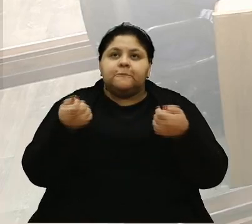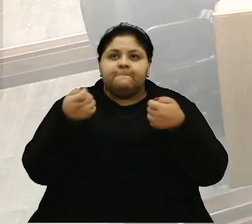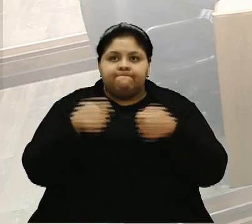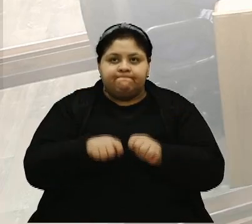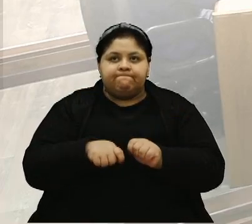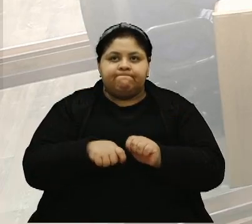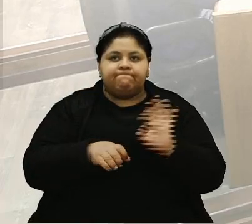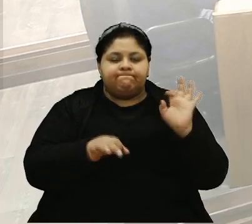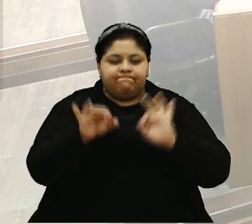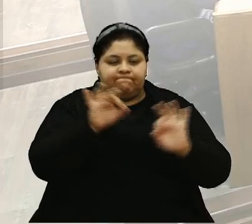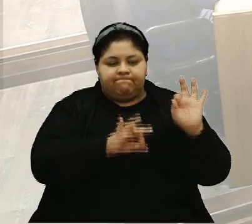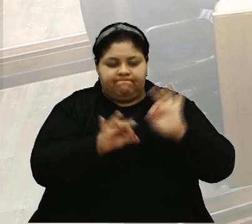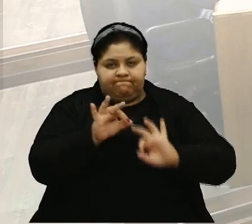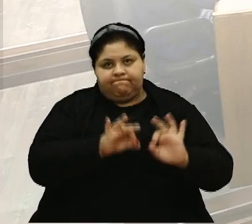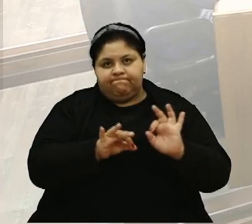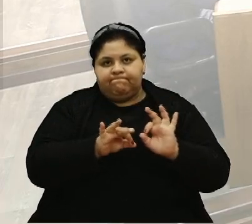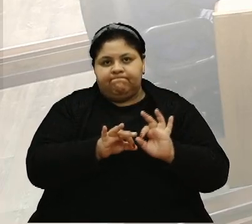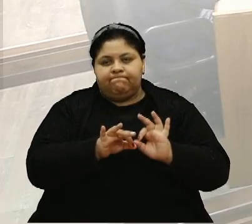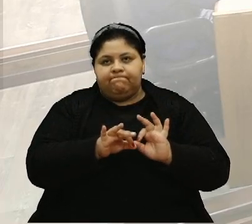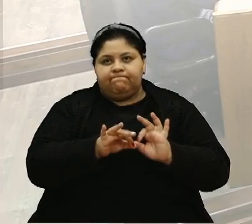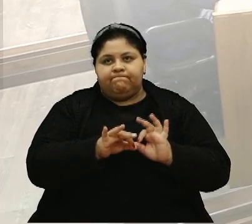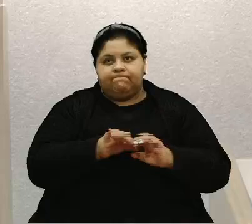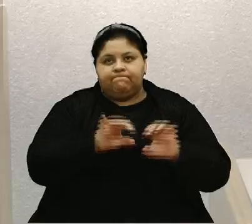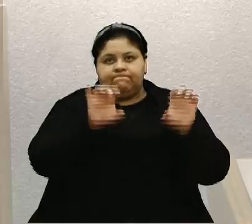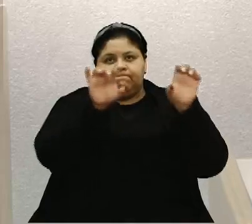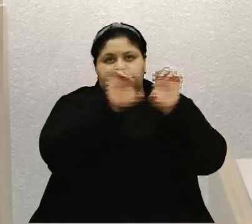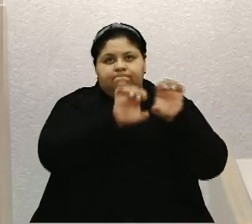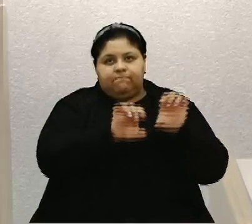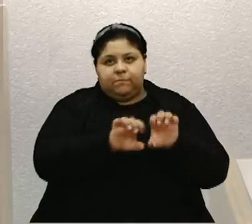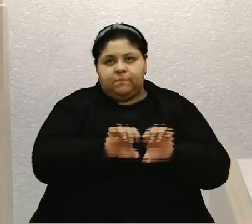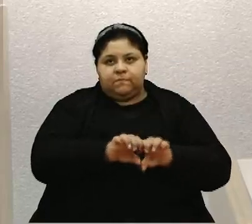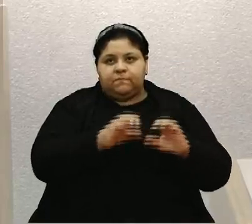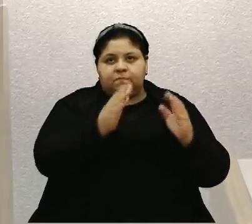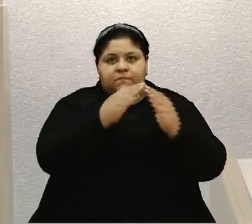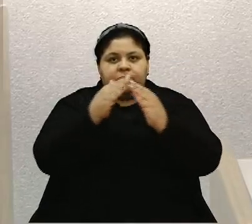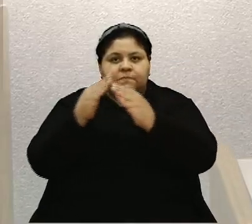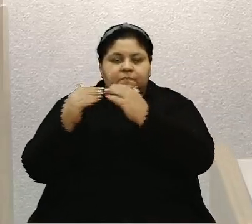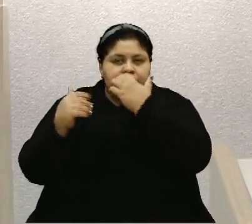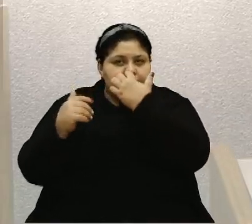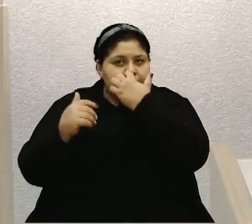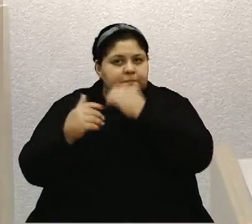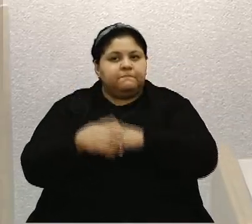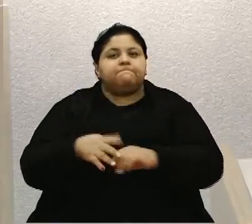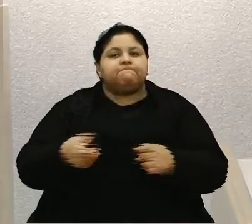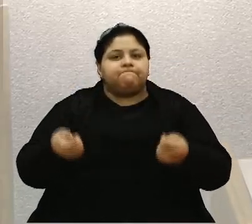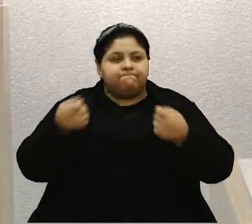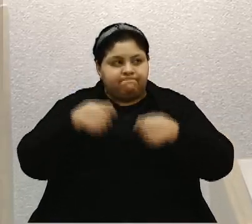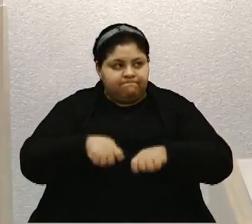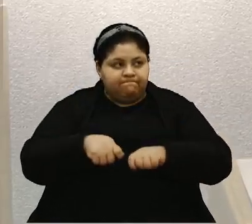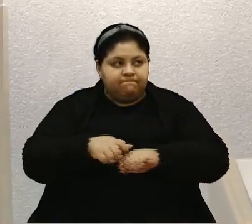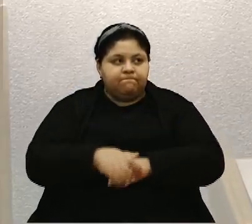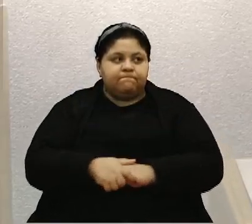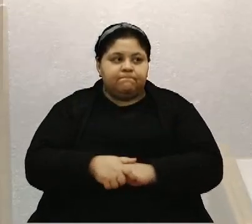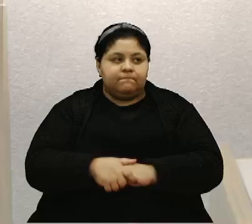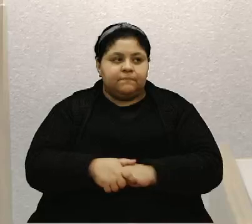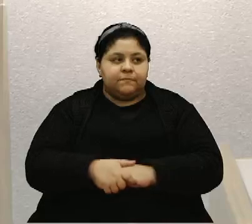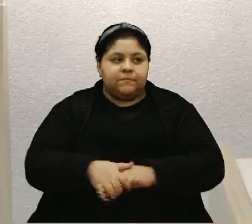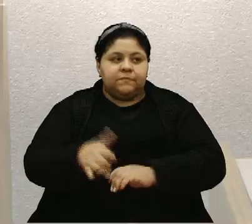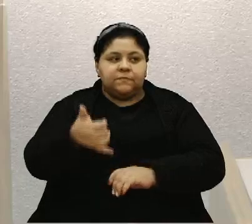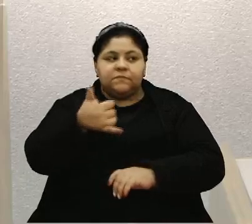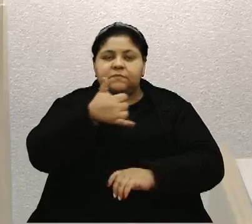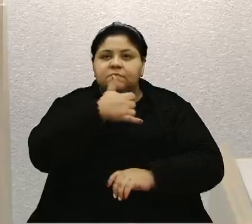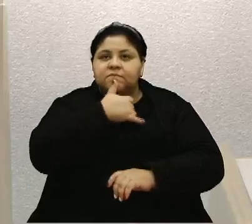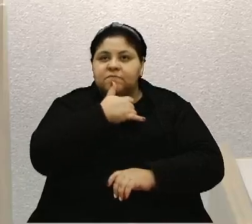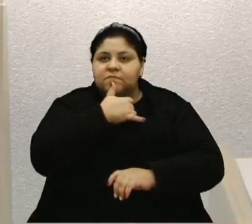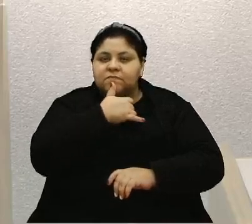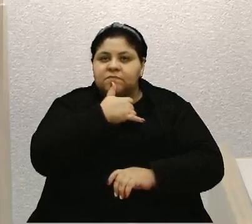bem planejada, o quanto essa questão de infraestrutura, de habitação, ela é uma necessidade. E, infelizmente, quando a gente não